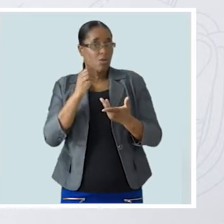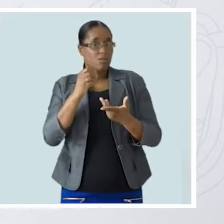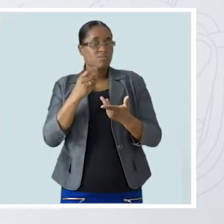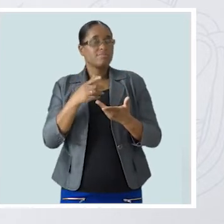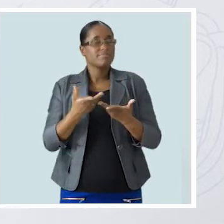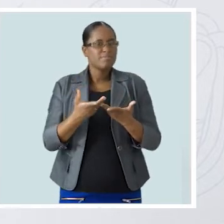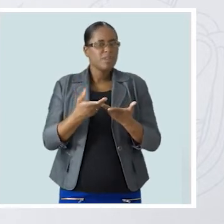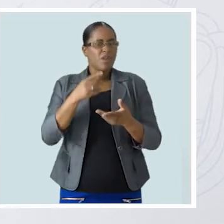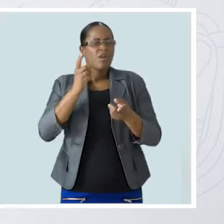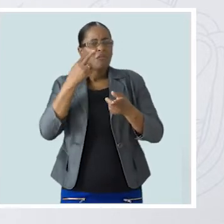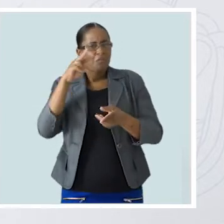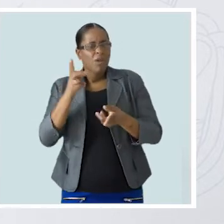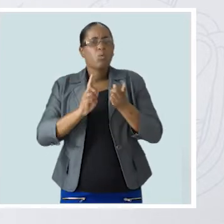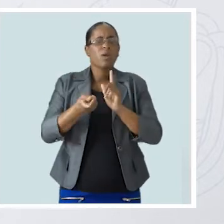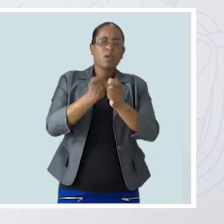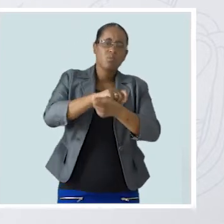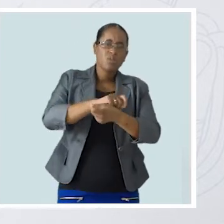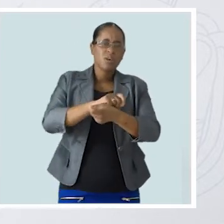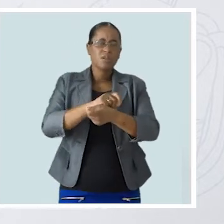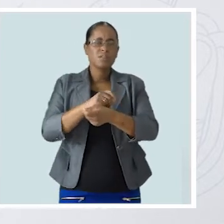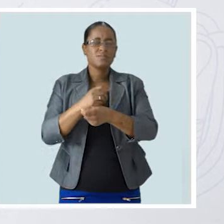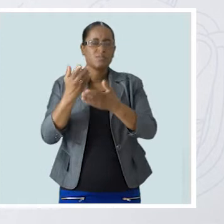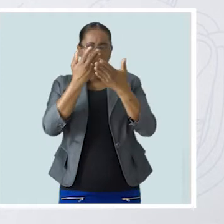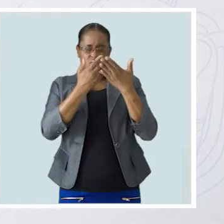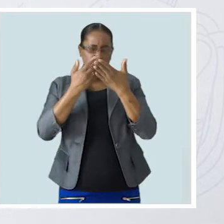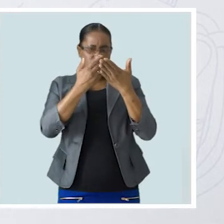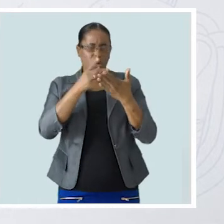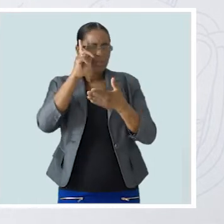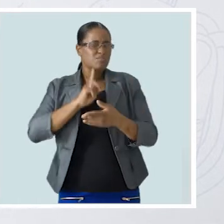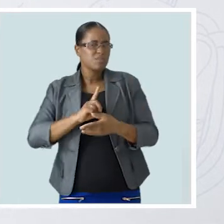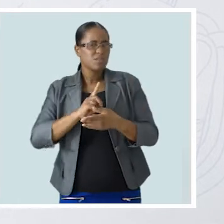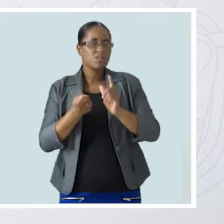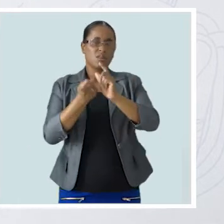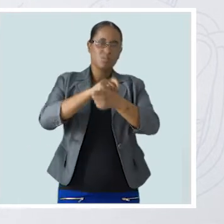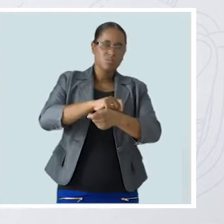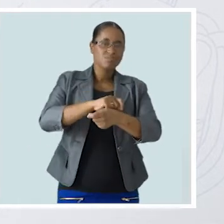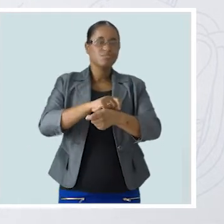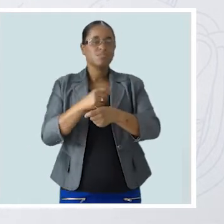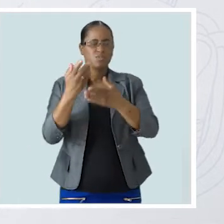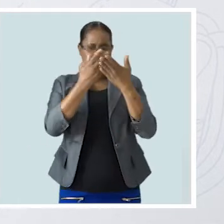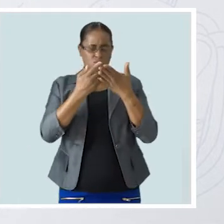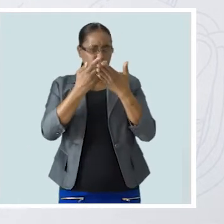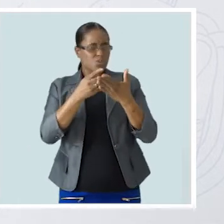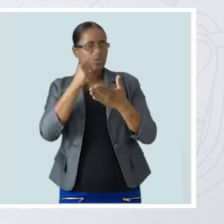estudioso. Estudiosa passou para estudioso. E gentil, por que é que não mudou?